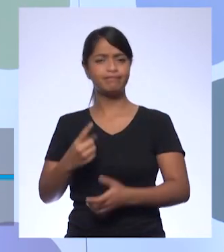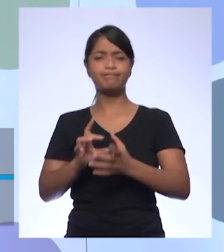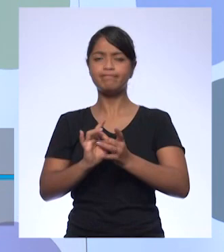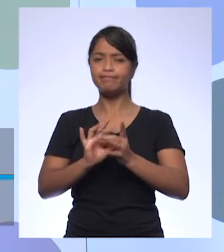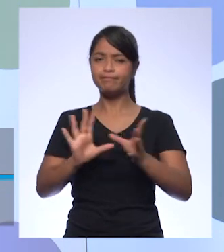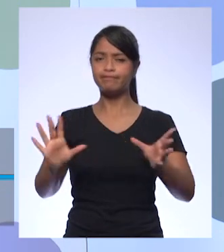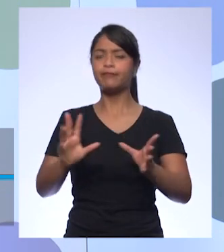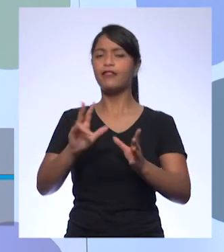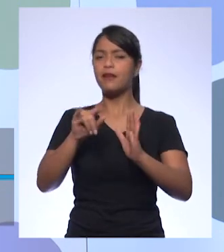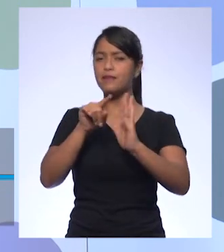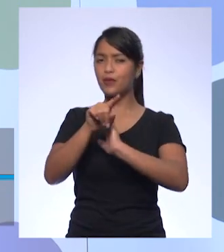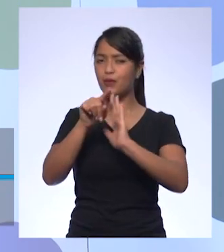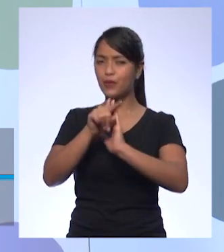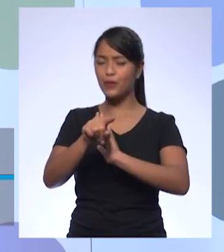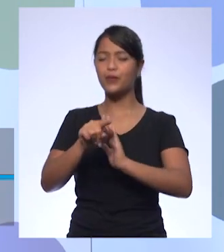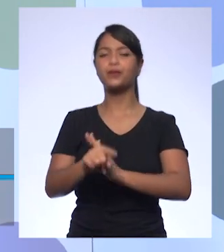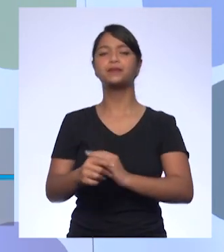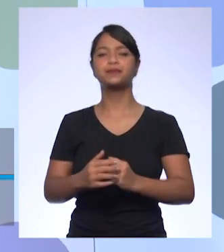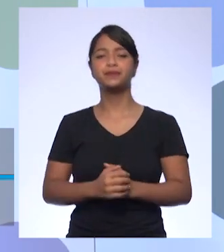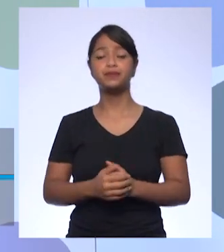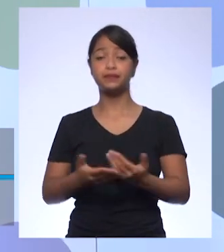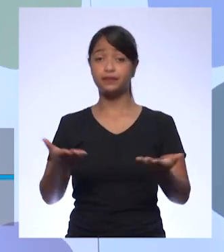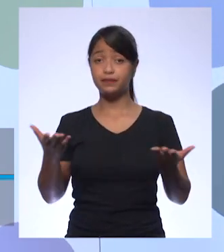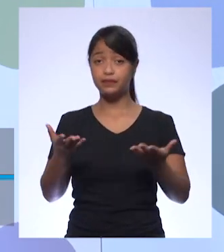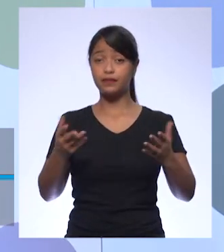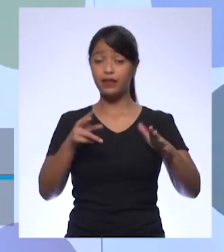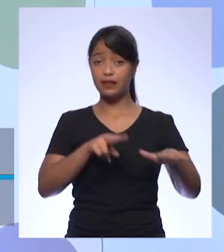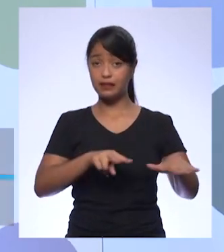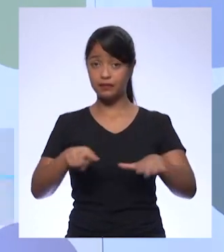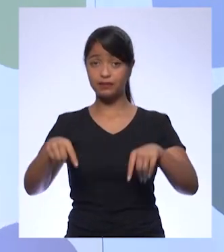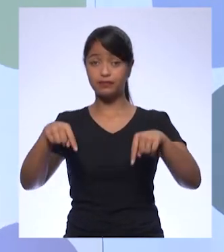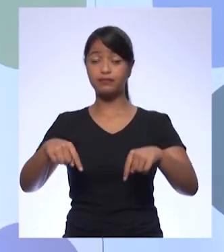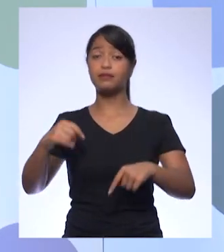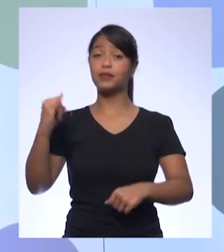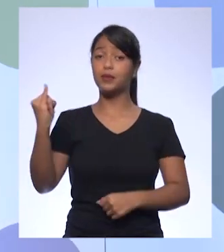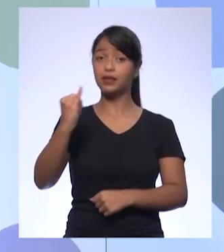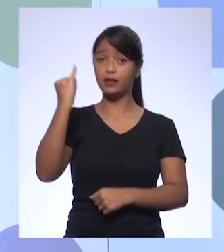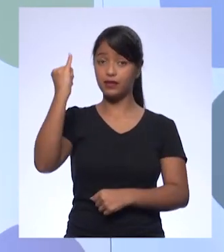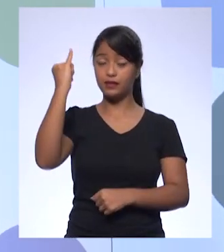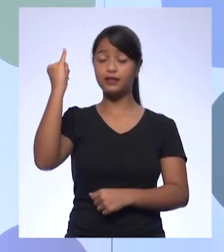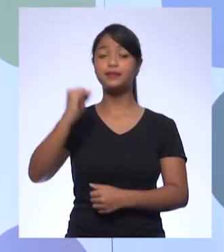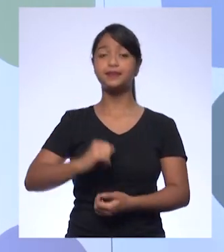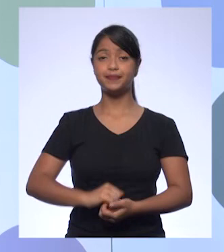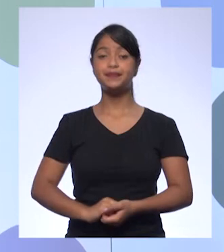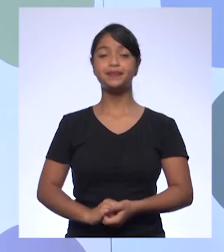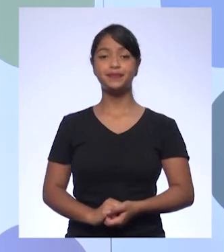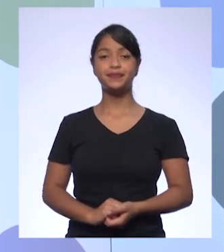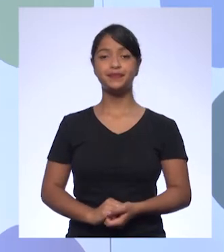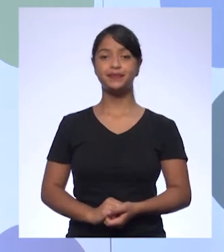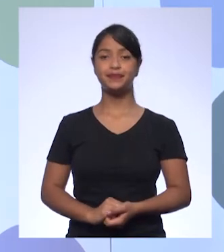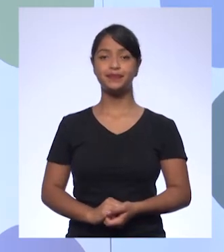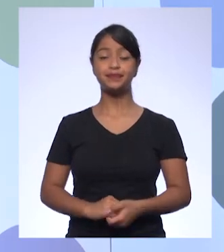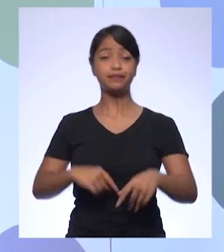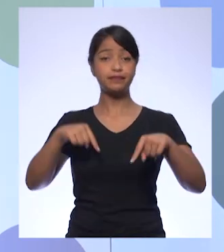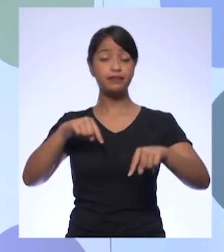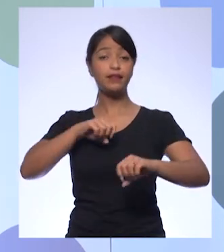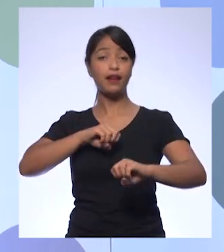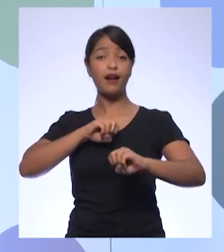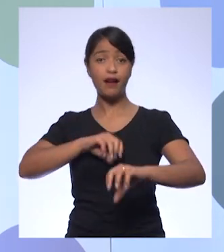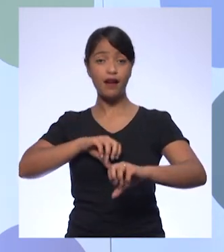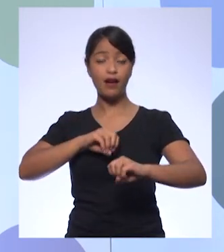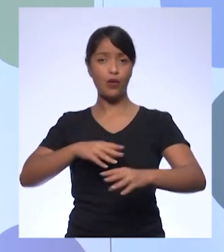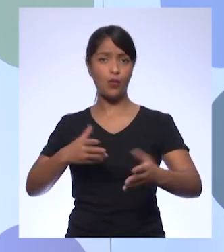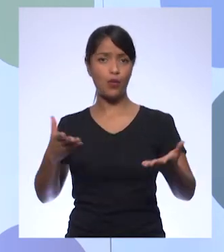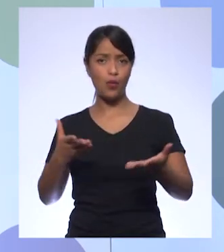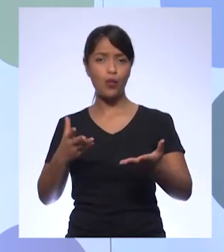no chat. A gente está numa semana importante aí, essa aula vai ficar um pouco circunscrita a